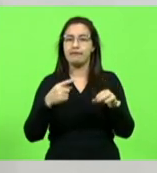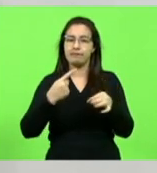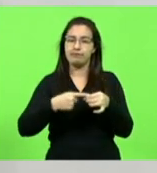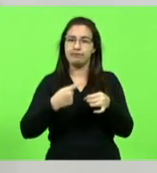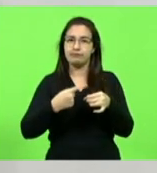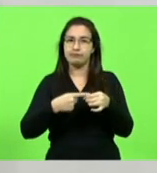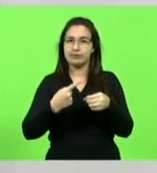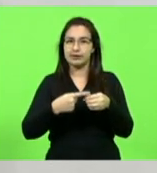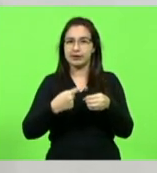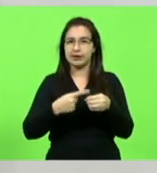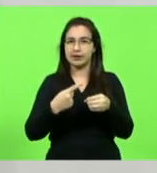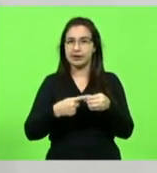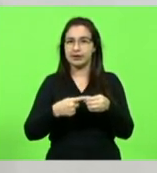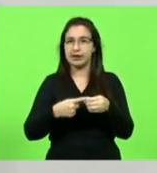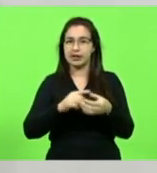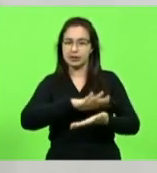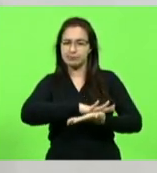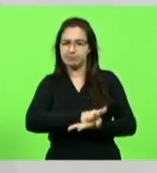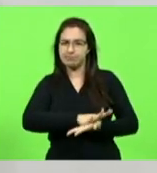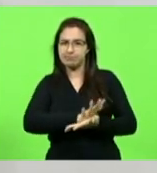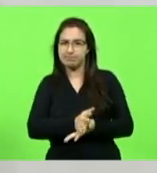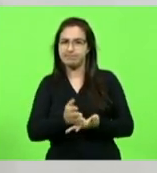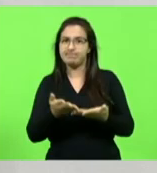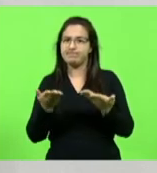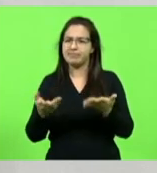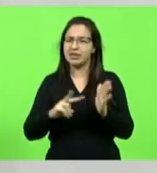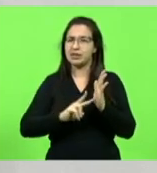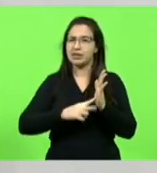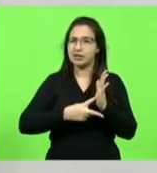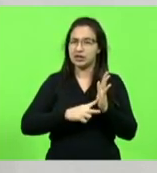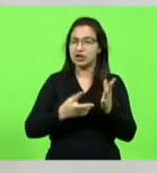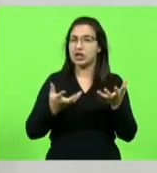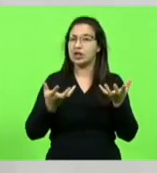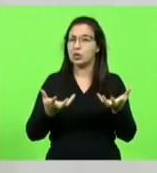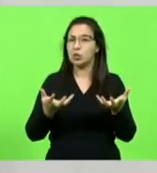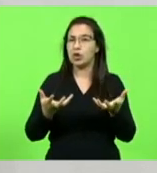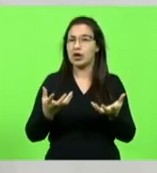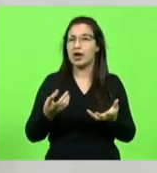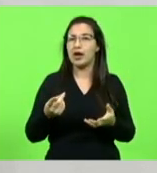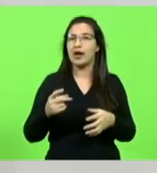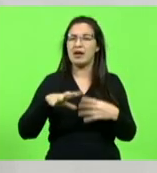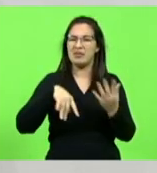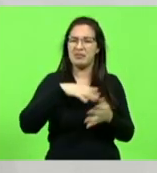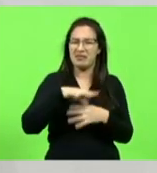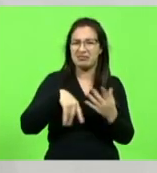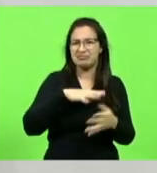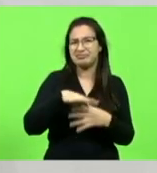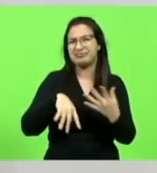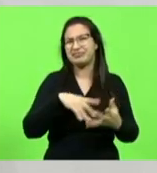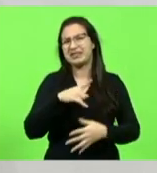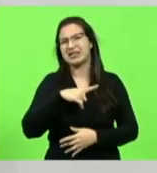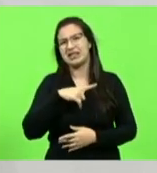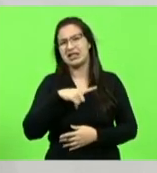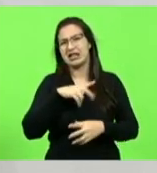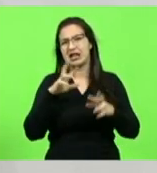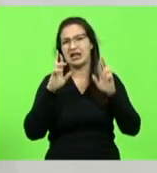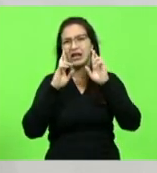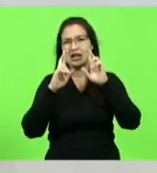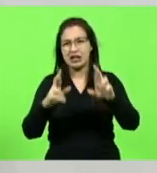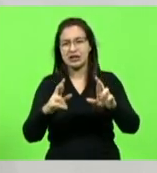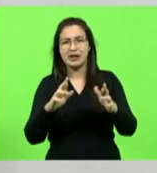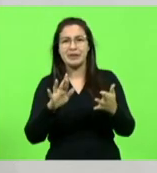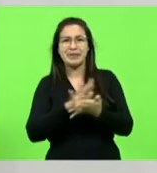seus dirigentes. Imagine esse sindicato que, depois de tanta bagunça, depois de tanto desrespeitar